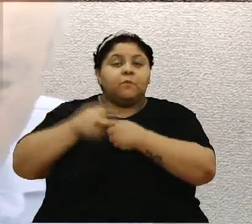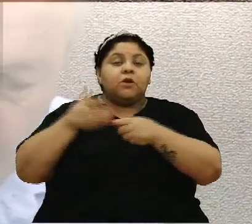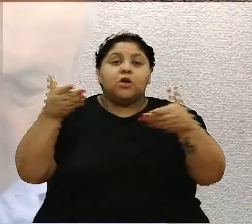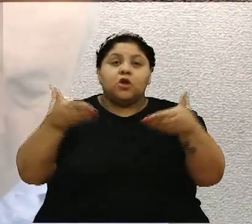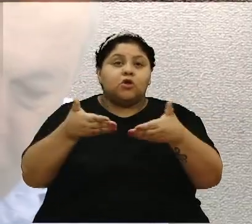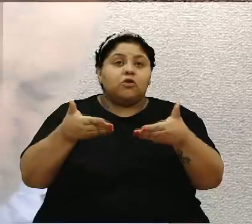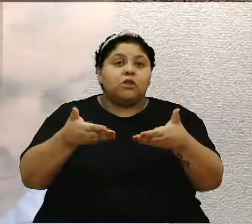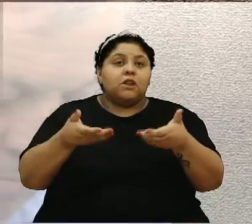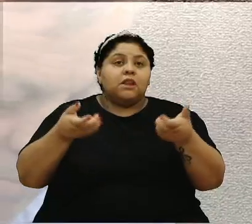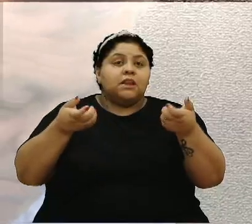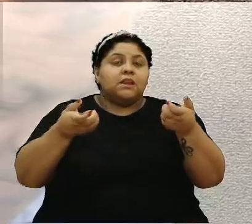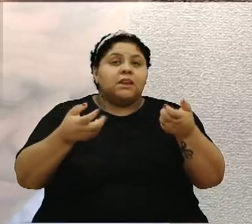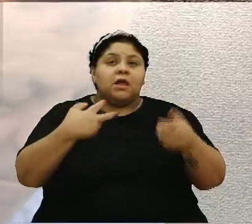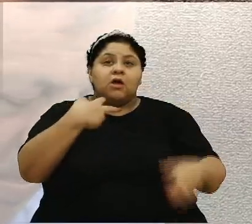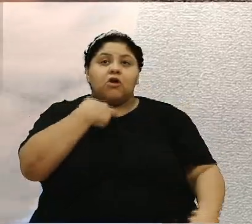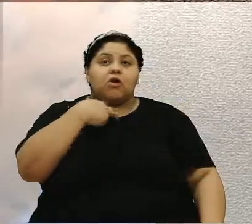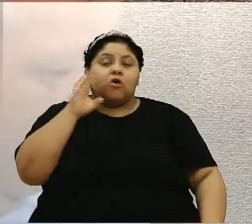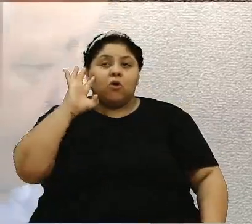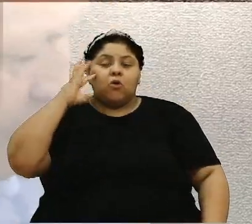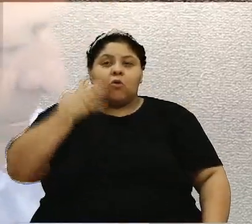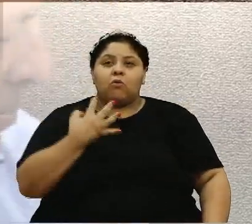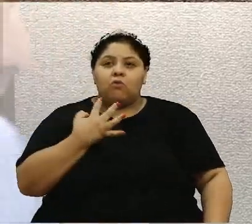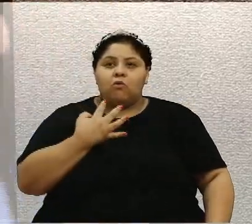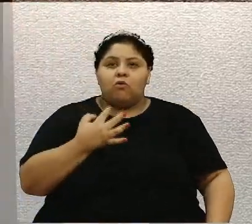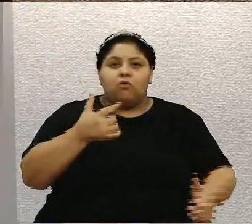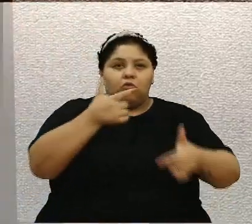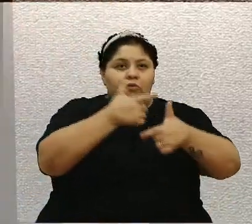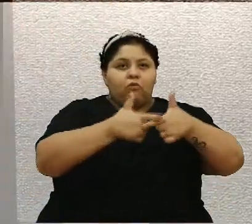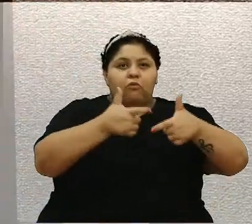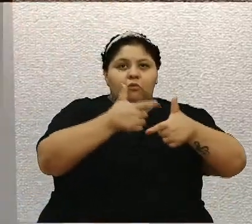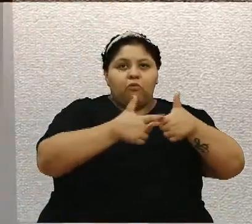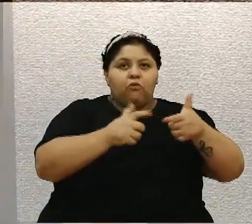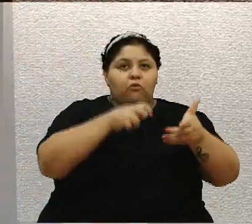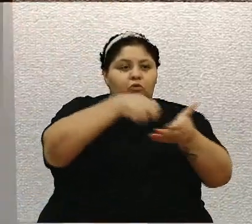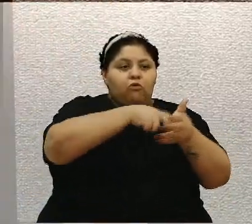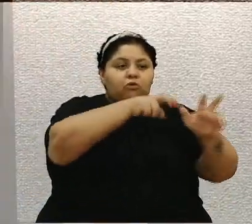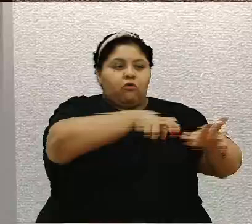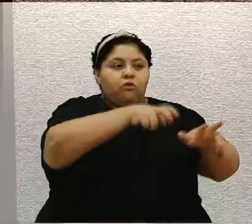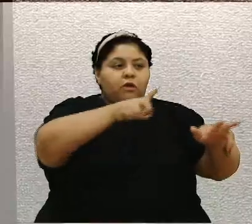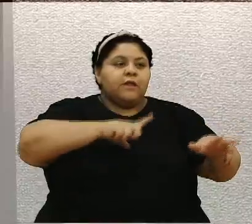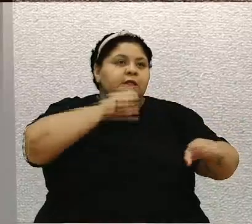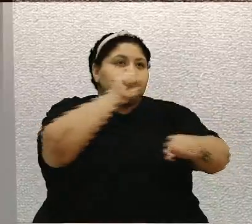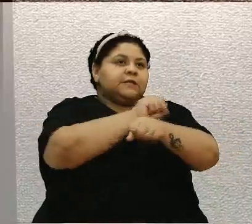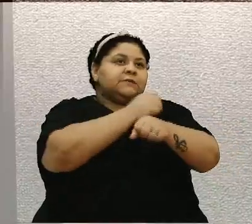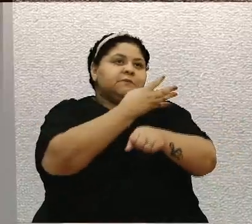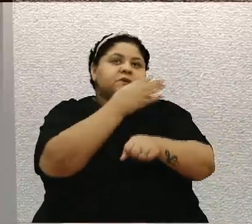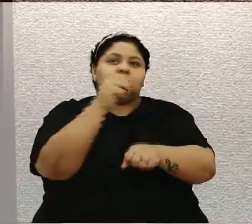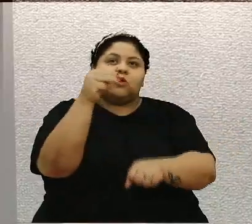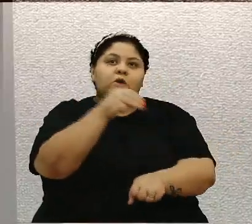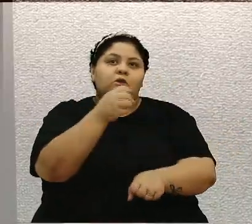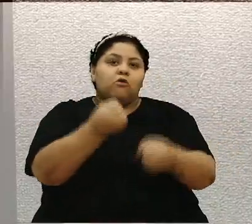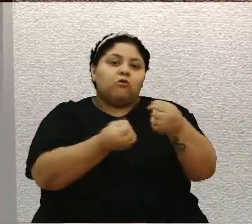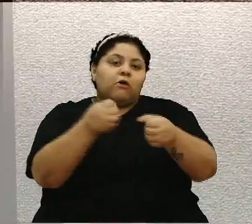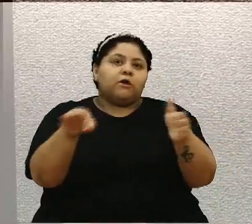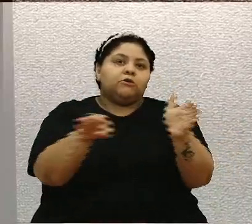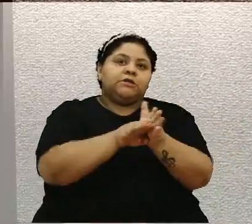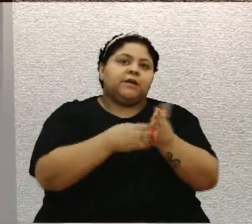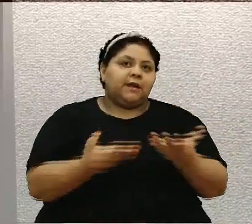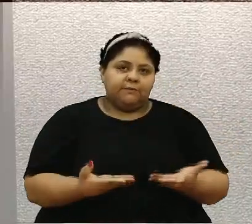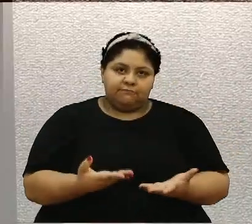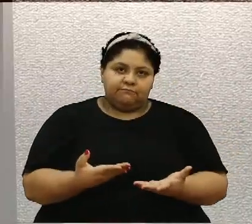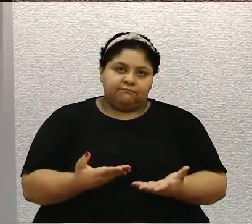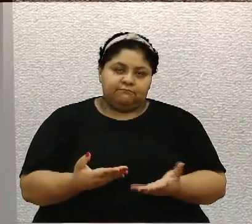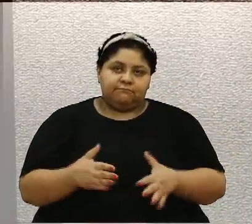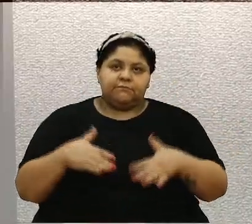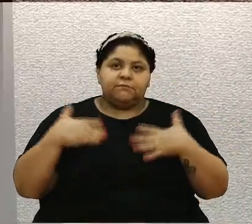não é possível que aconteça um fato criminoso no interior e tenha que se esperar 40 minutos uma viatura chegar.